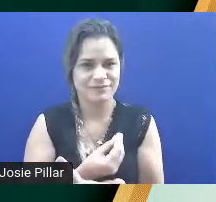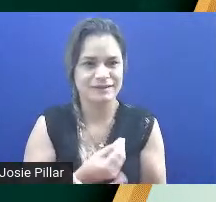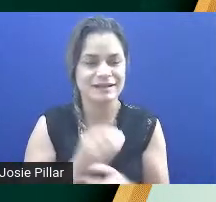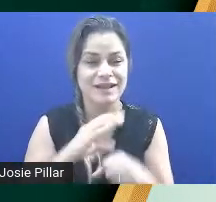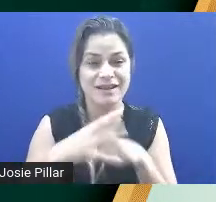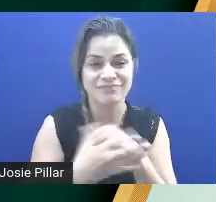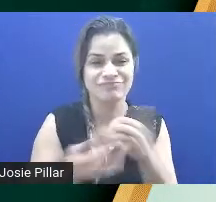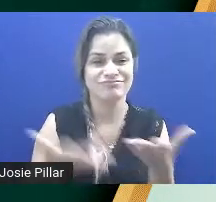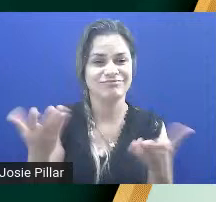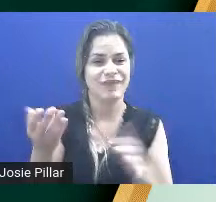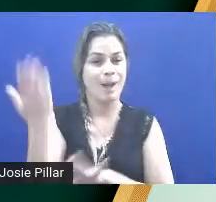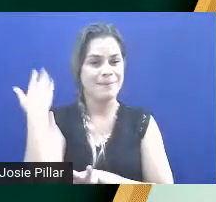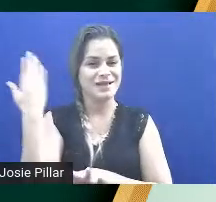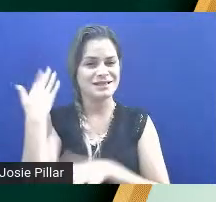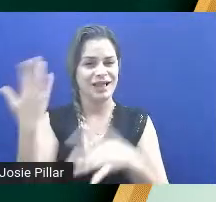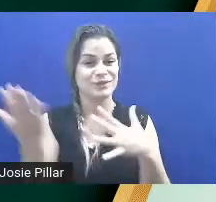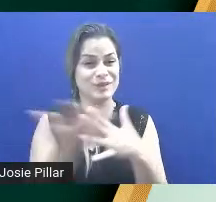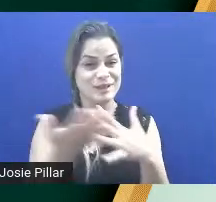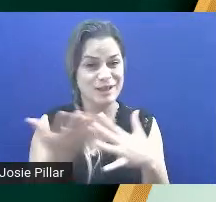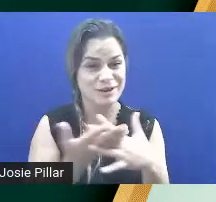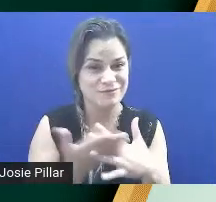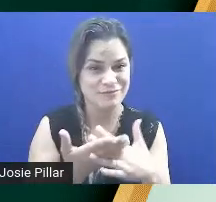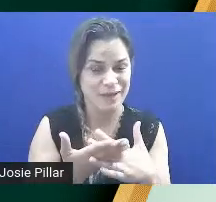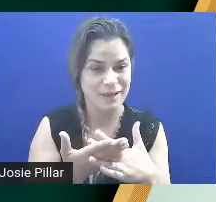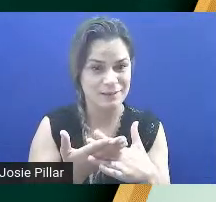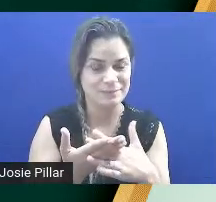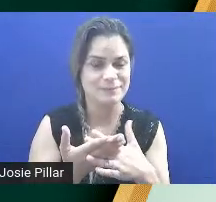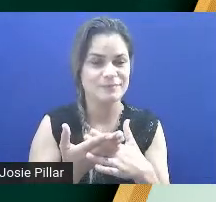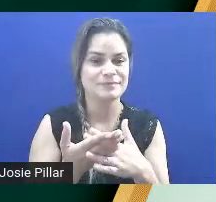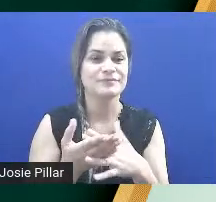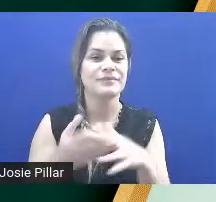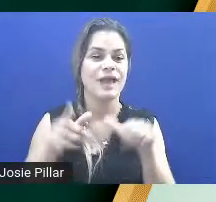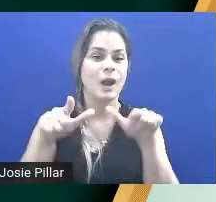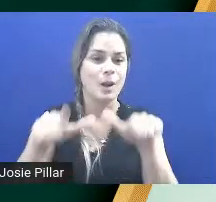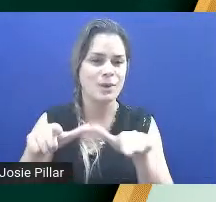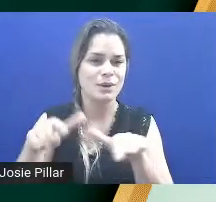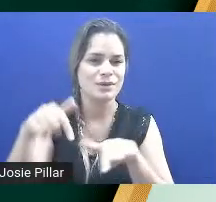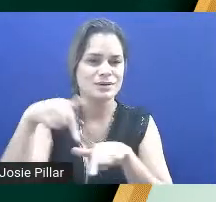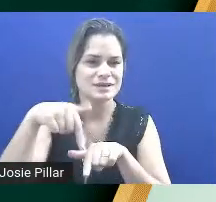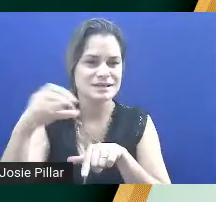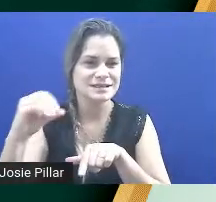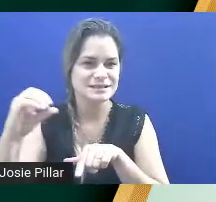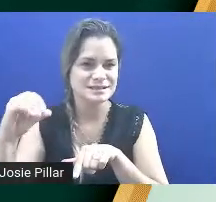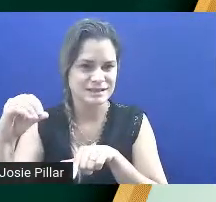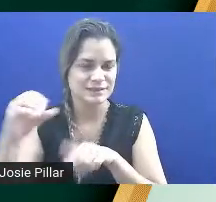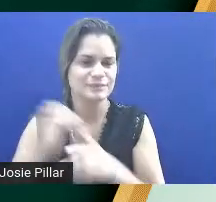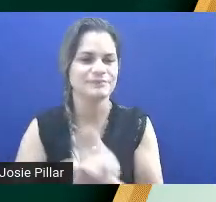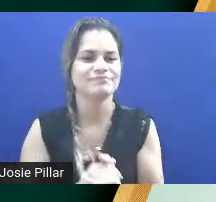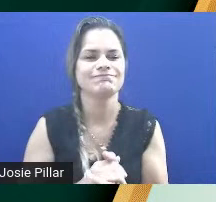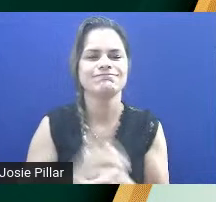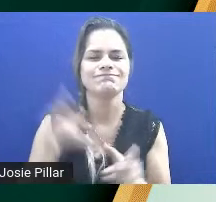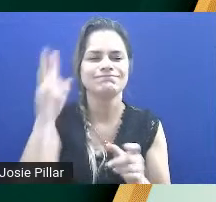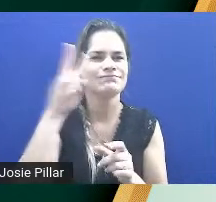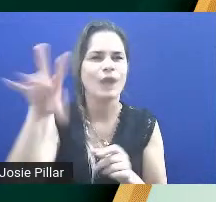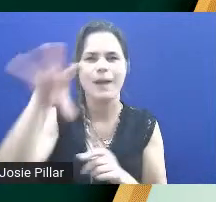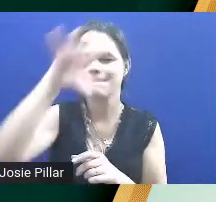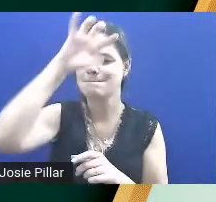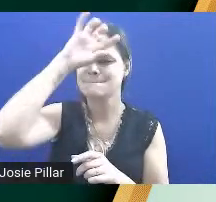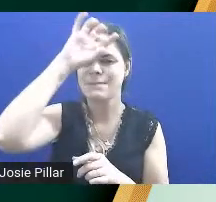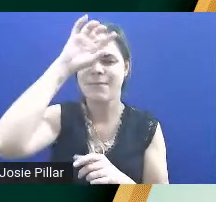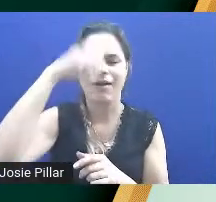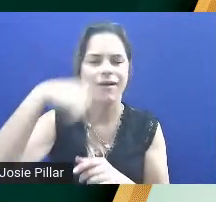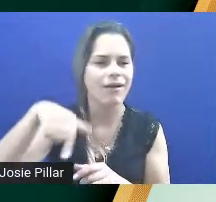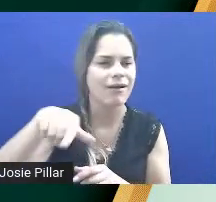nos intervalos de aula em frente ao Bloco 700. Levaremos uns aos outros sempre na memória. Obrigada